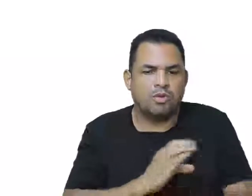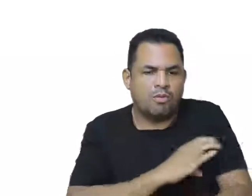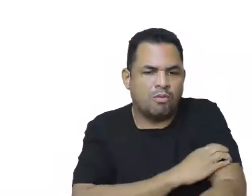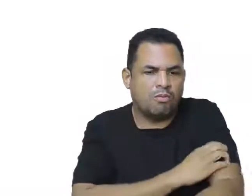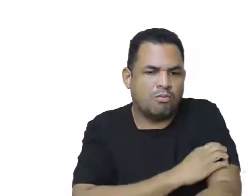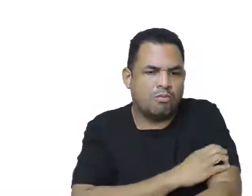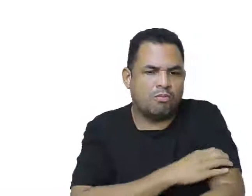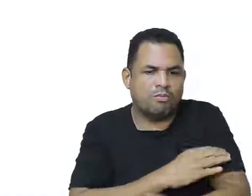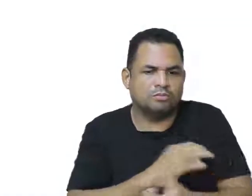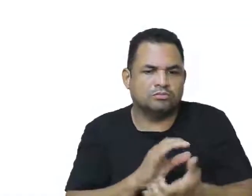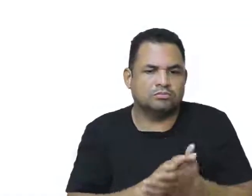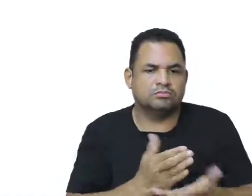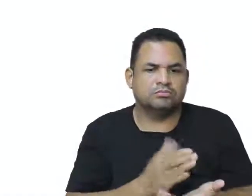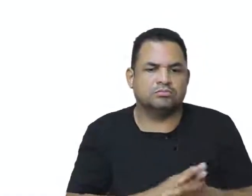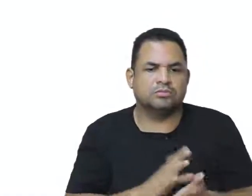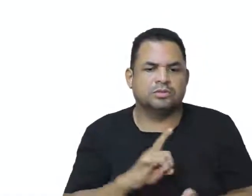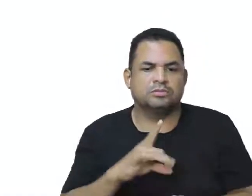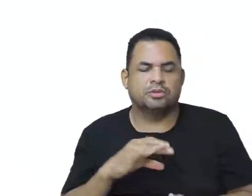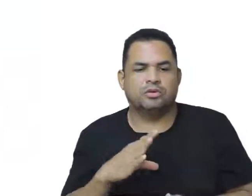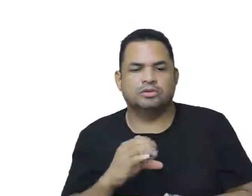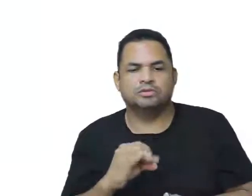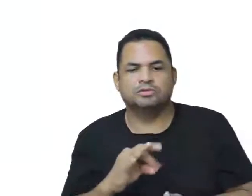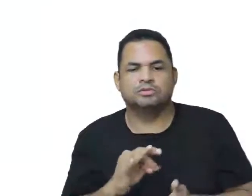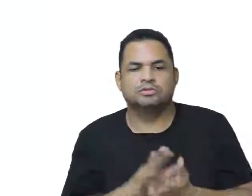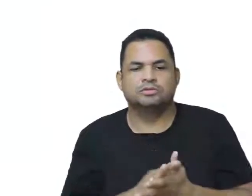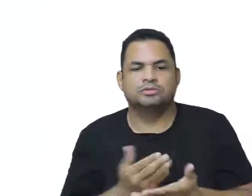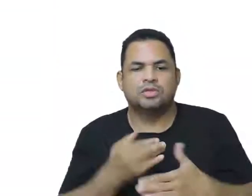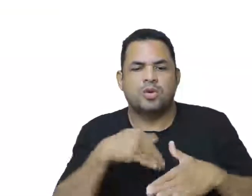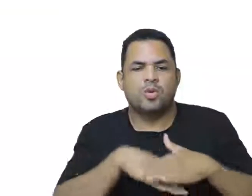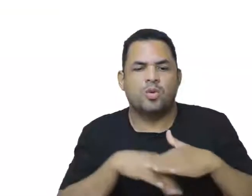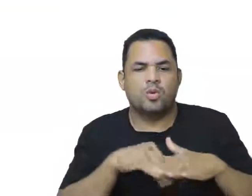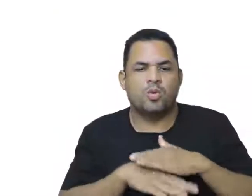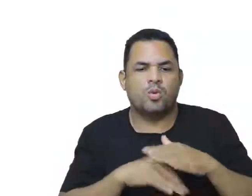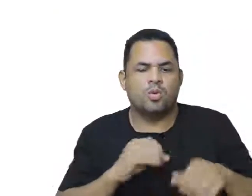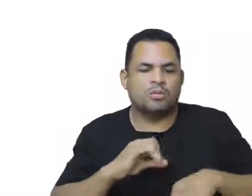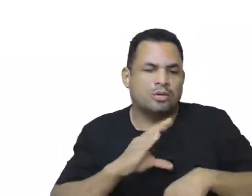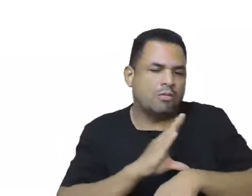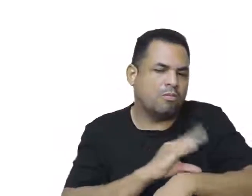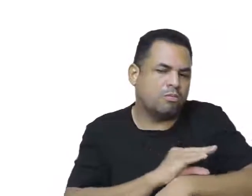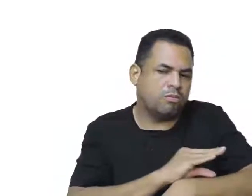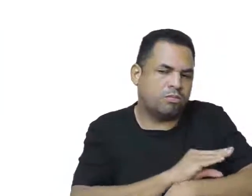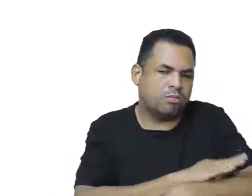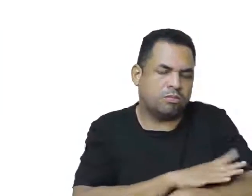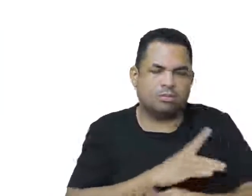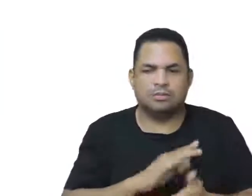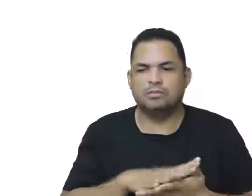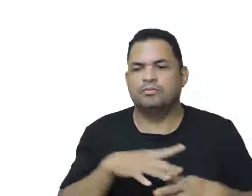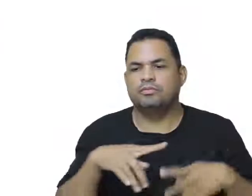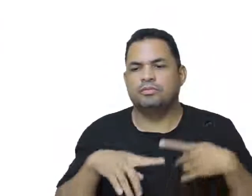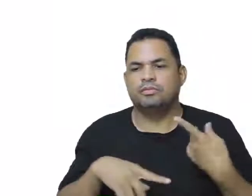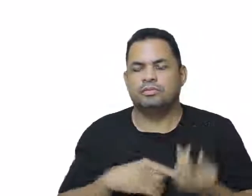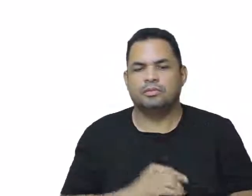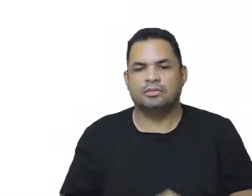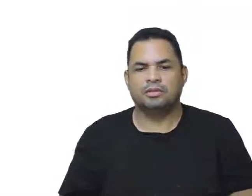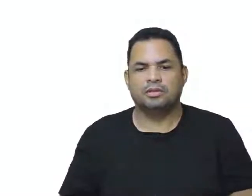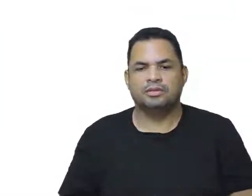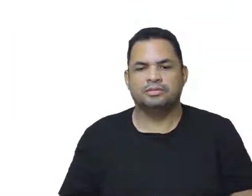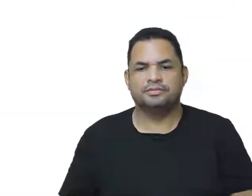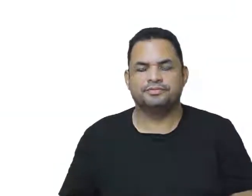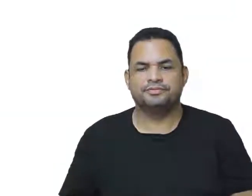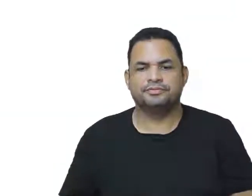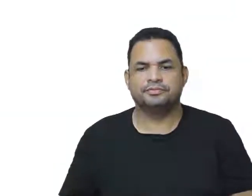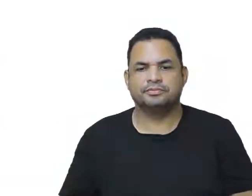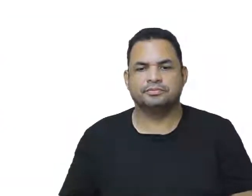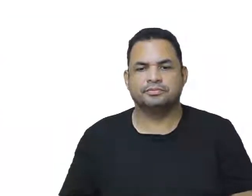músculos adipócitos, que são células reservas de gordura, enfim. Tá? Depois a gente vai estar vendo tudo isso. Mas no caso, em